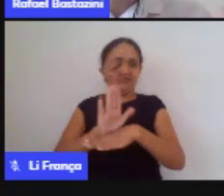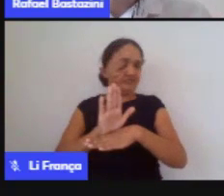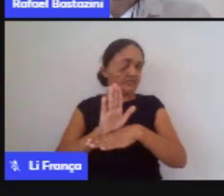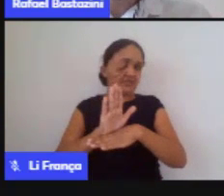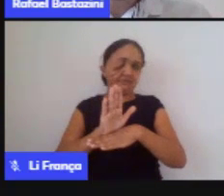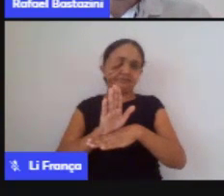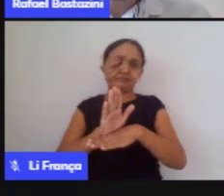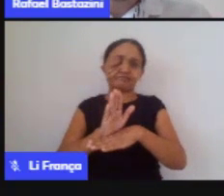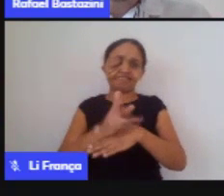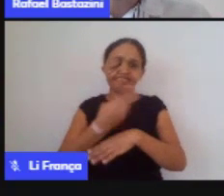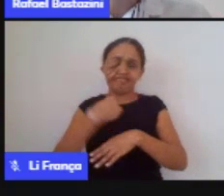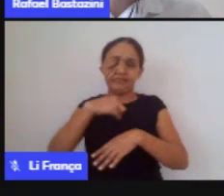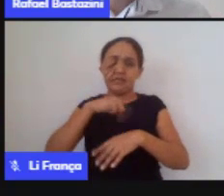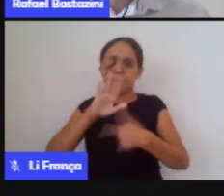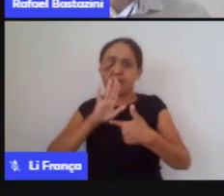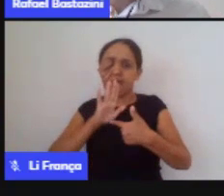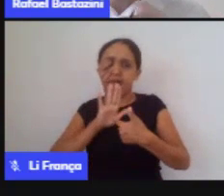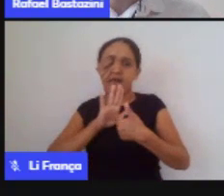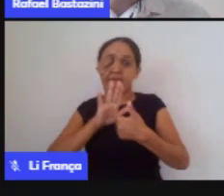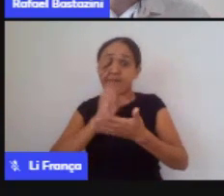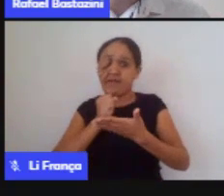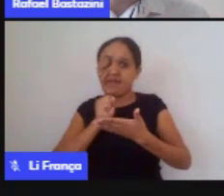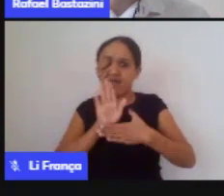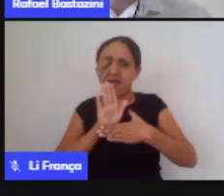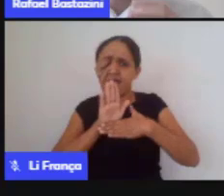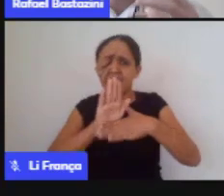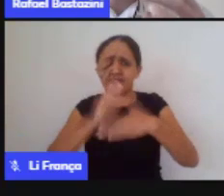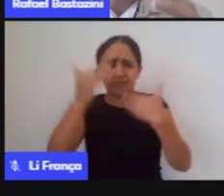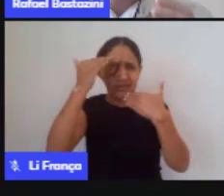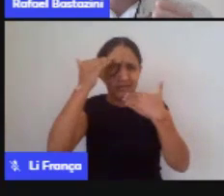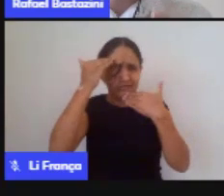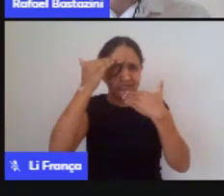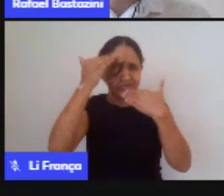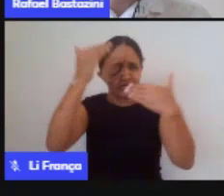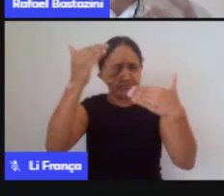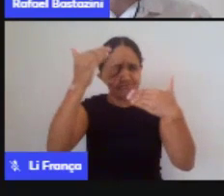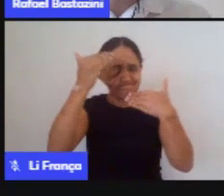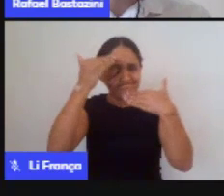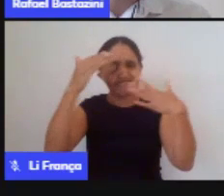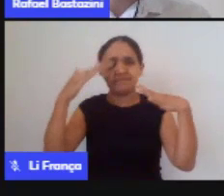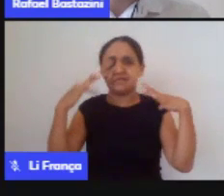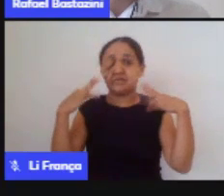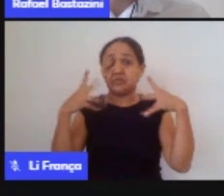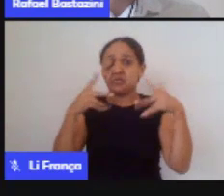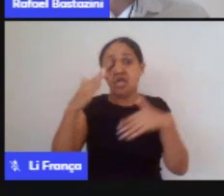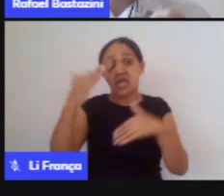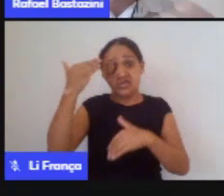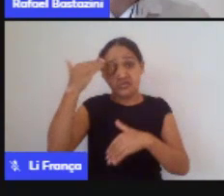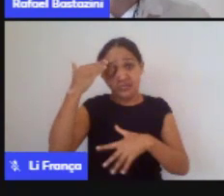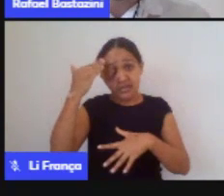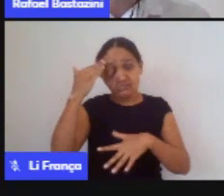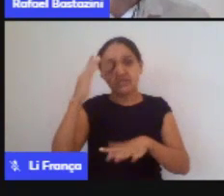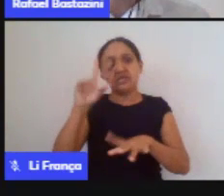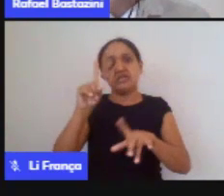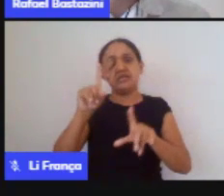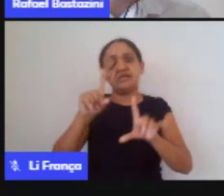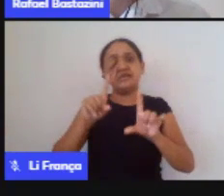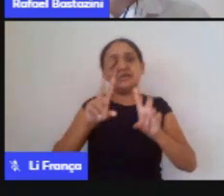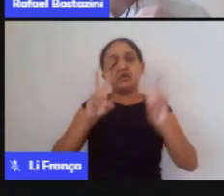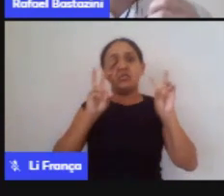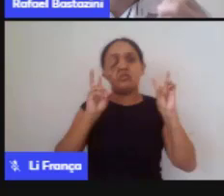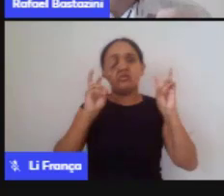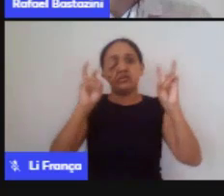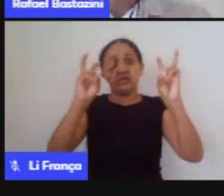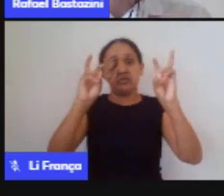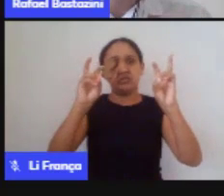nos colocamos à disposição. Eu agradeço, espero que esse material seja mais utilizado, seja mais